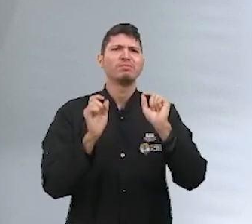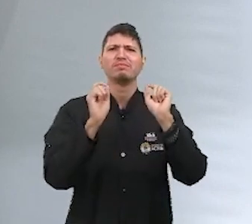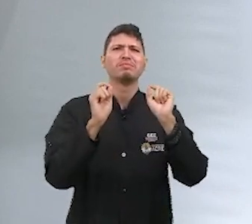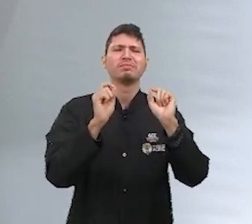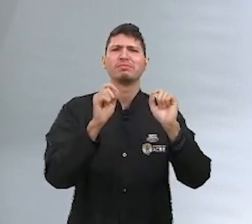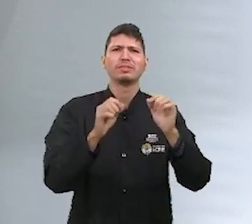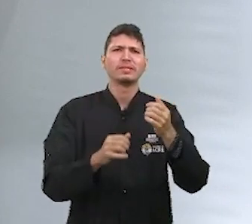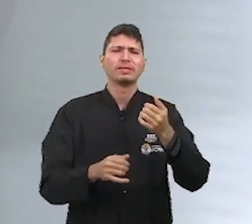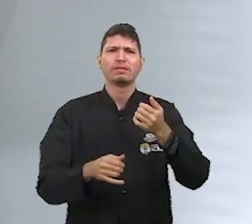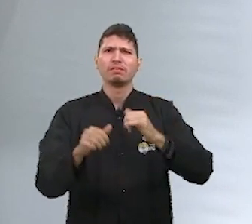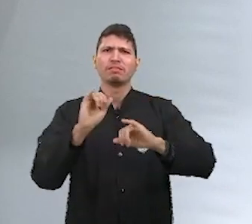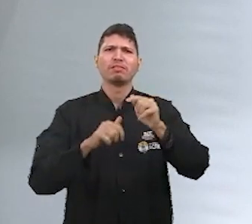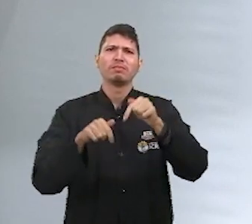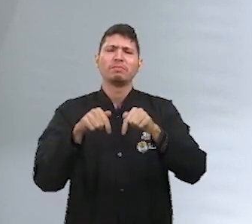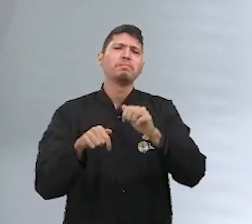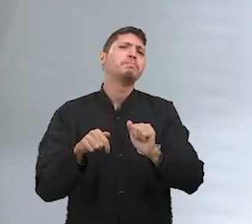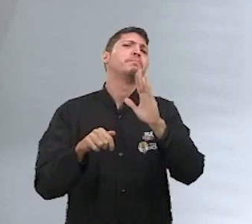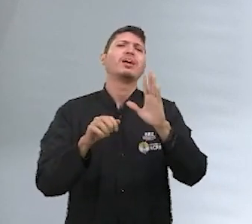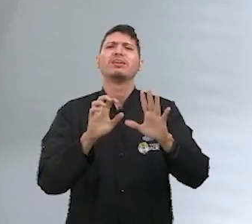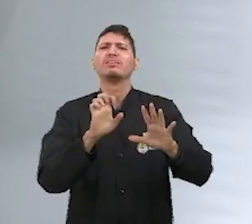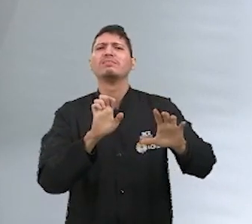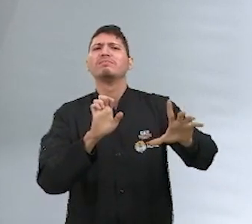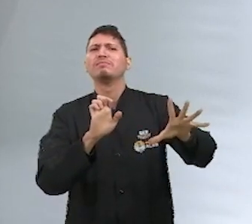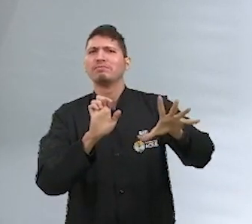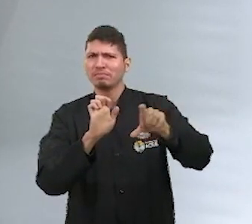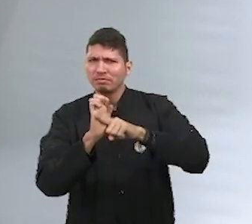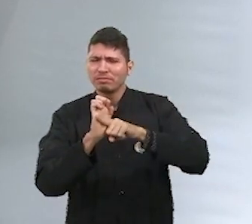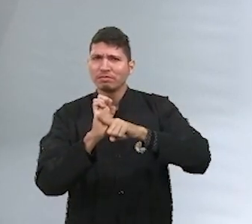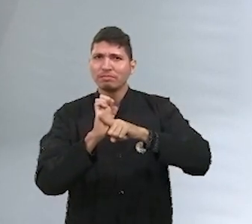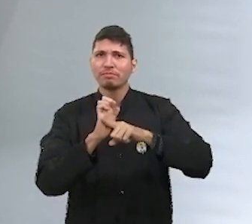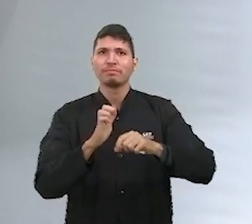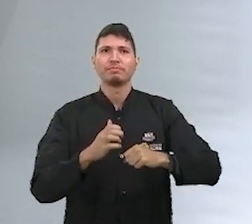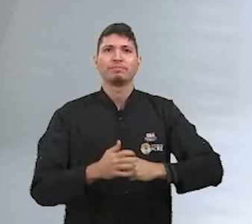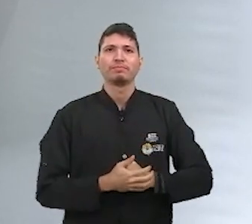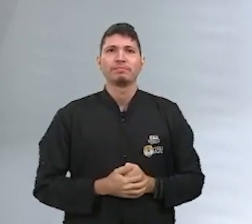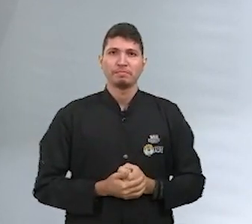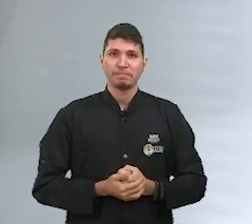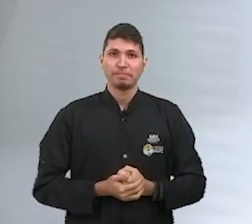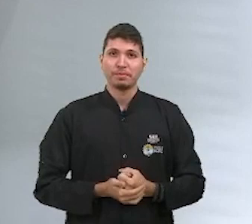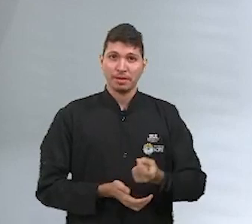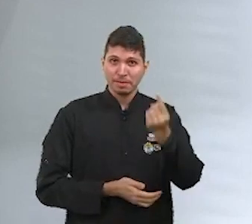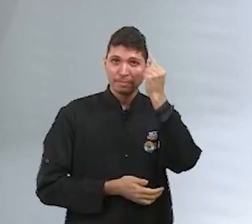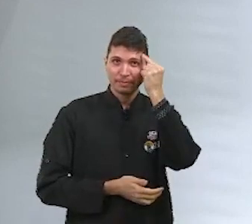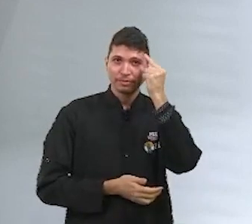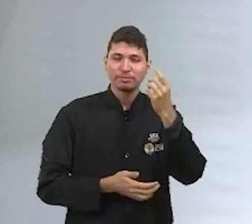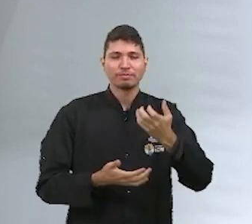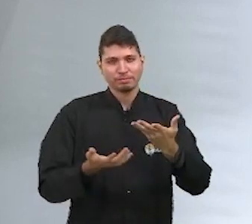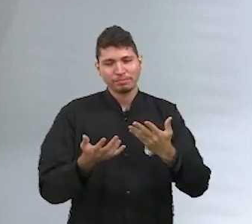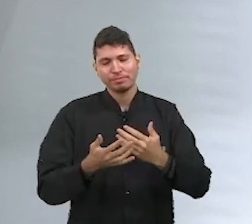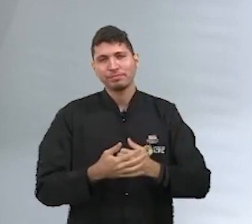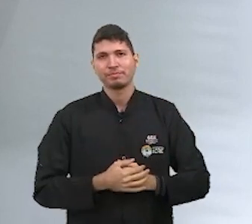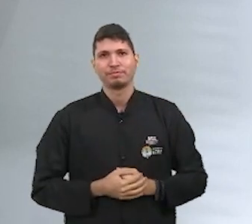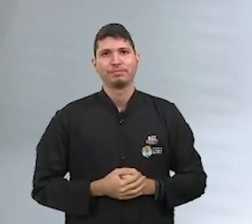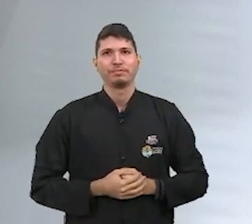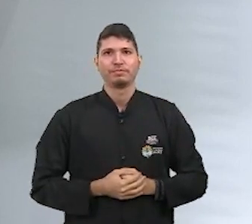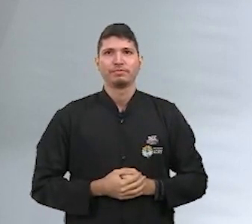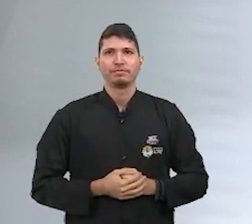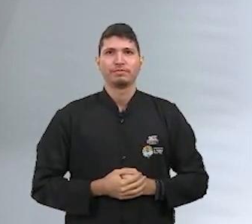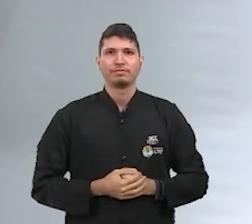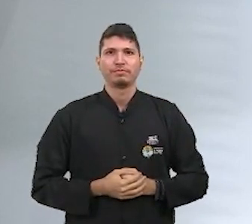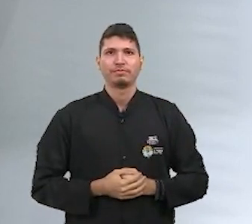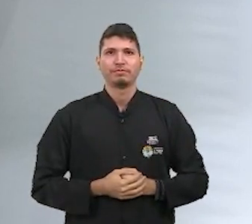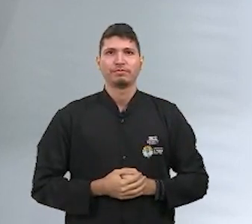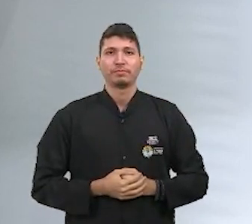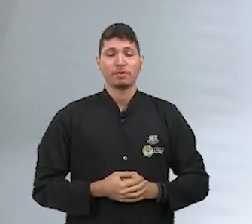mais eletronegativo dos dois? Isso mesmo, se você aí parou para analisar, eu estou falando do